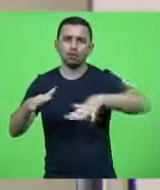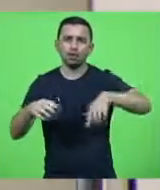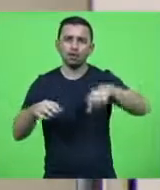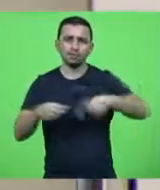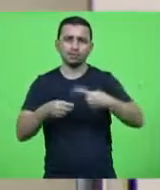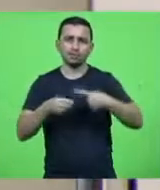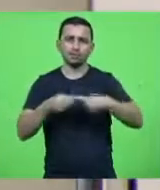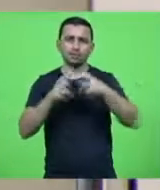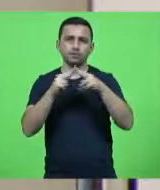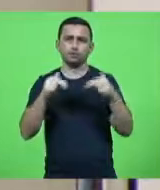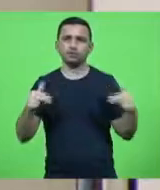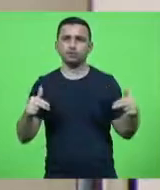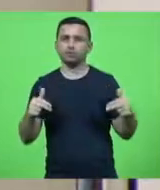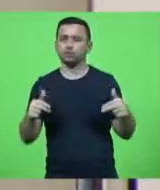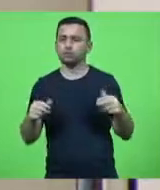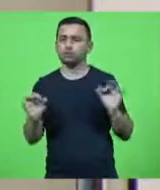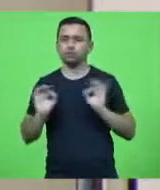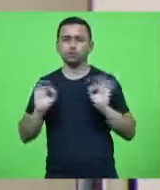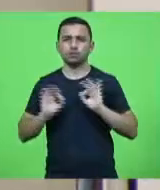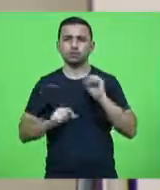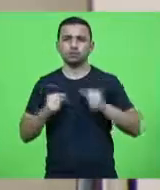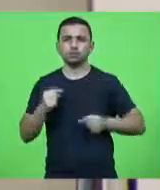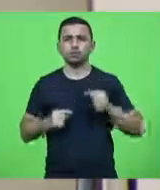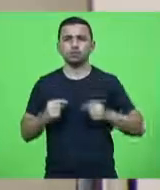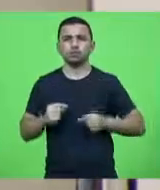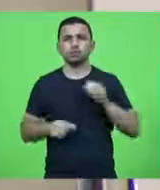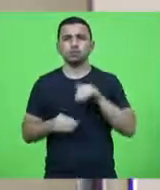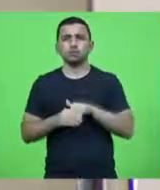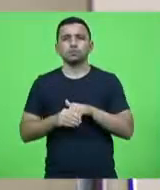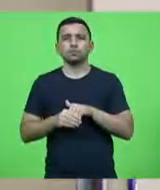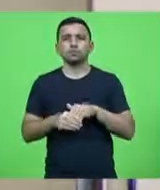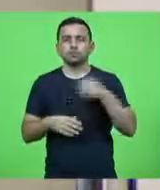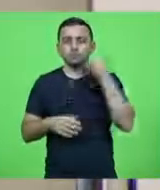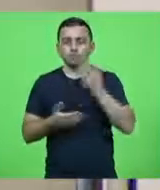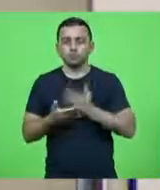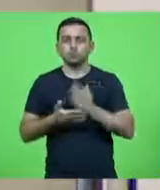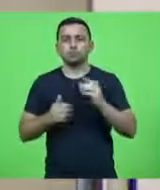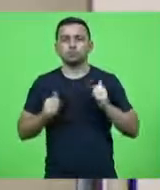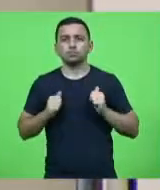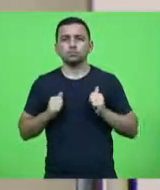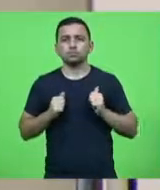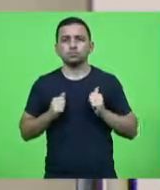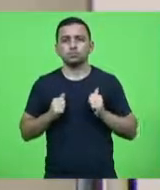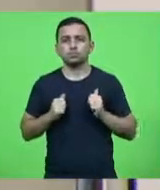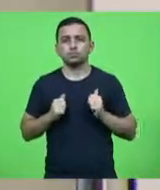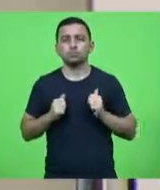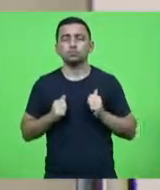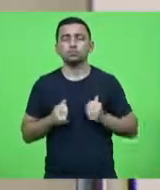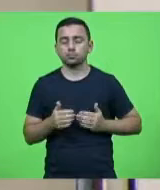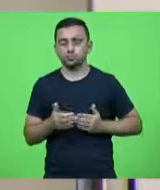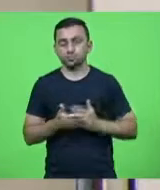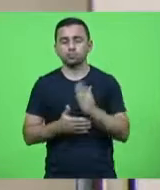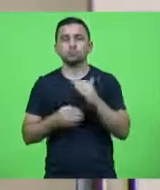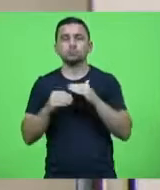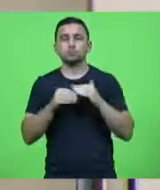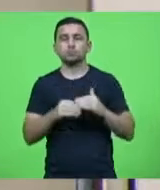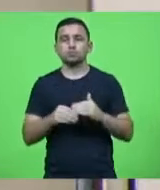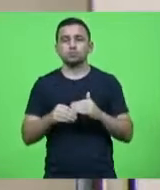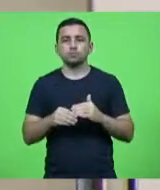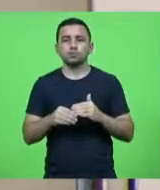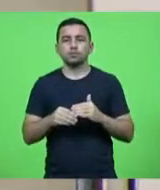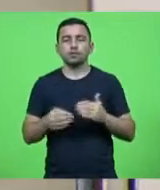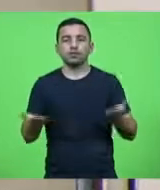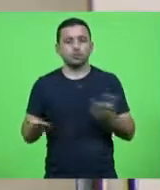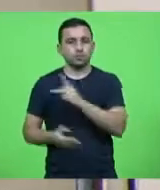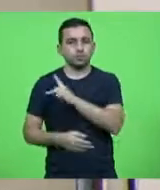discussão. Não havendo quem queira discutir. Em votação. Deputados que aprovam, permaneçam como se encontram. Aprovado por unanimidade. Esta